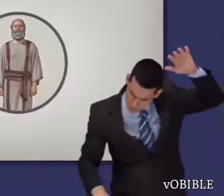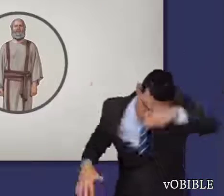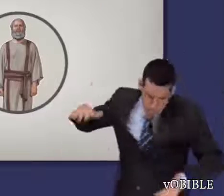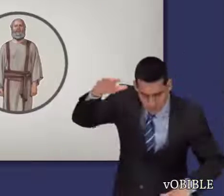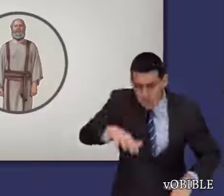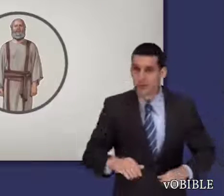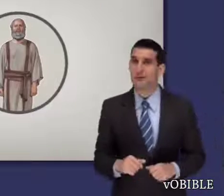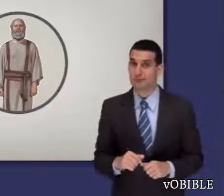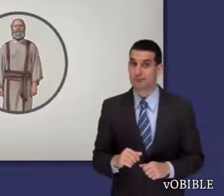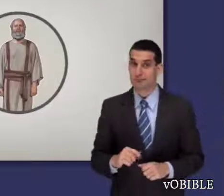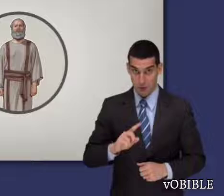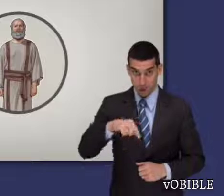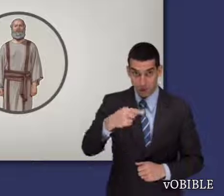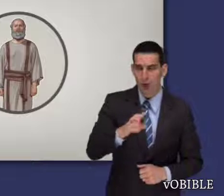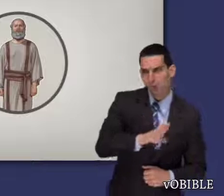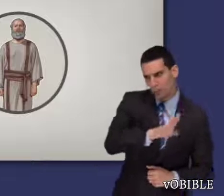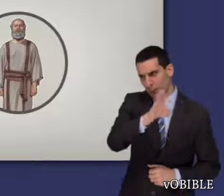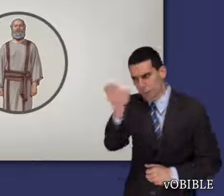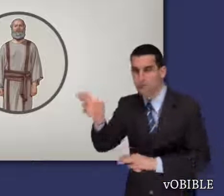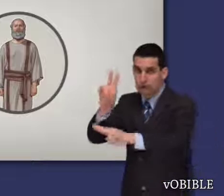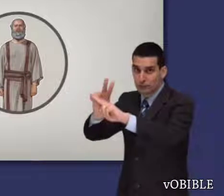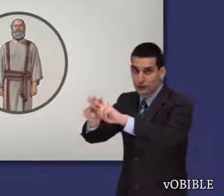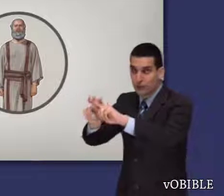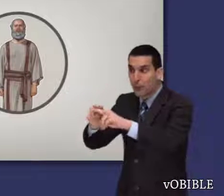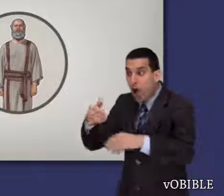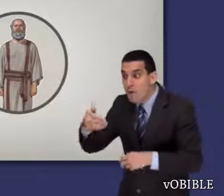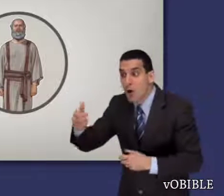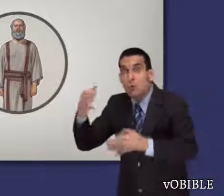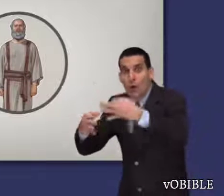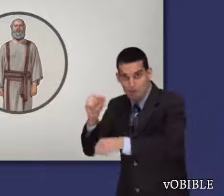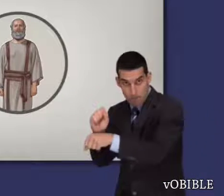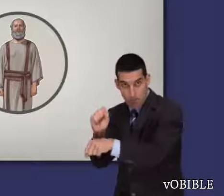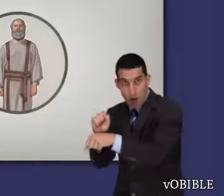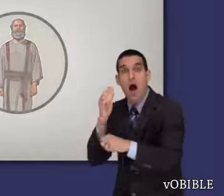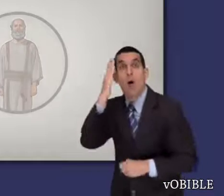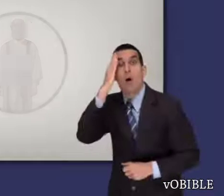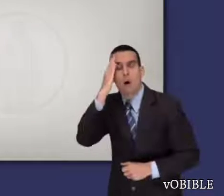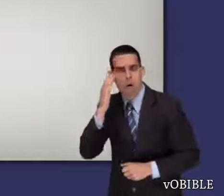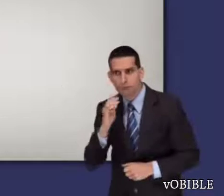O livro de Atos termina com Paulo em prisão domiciliar, aguardando o julgamento em Roma.